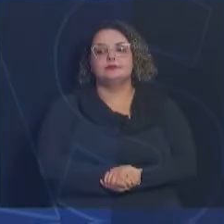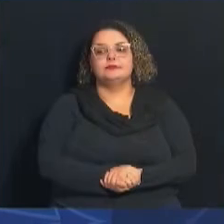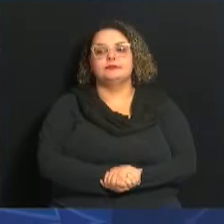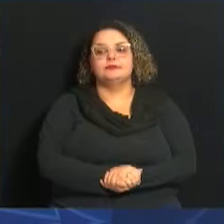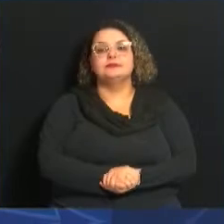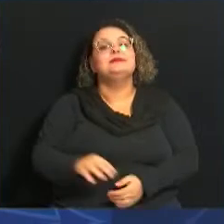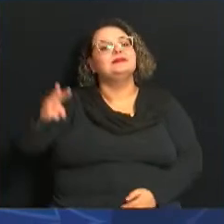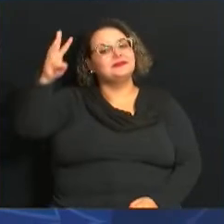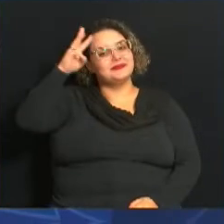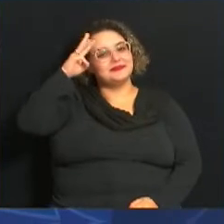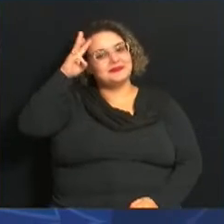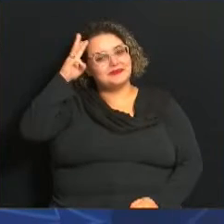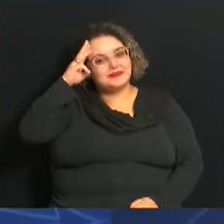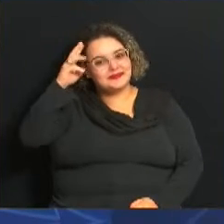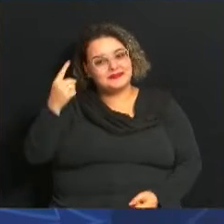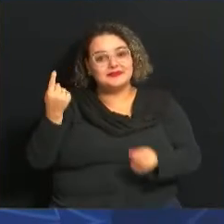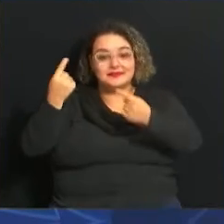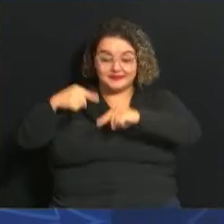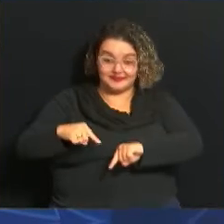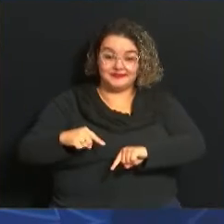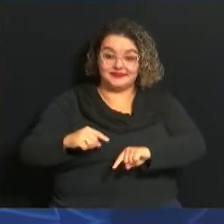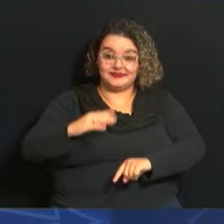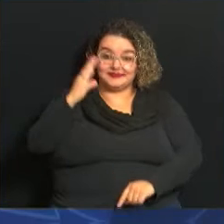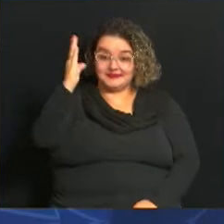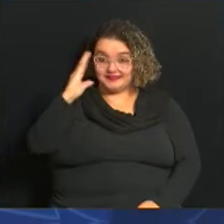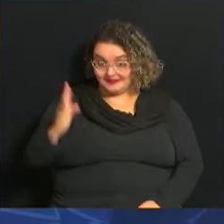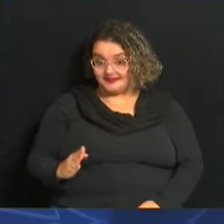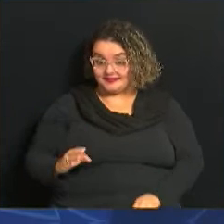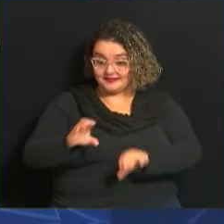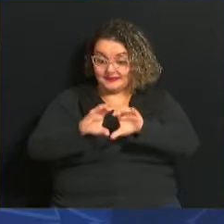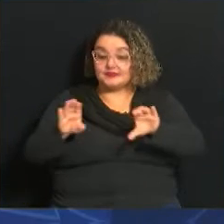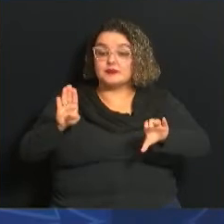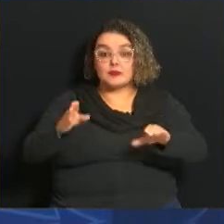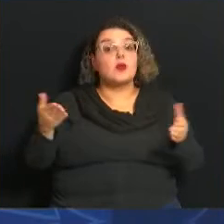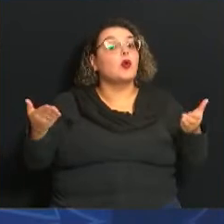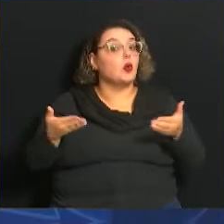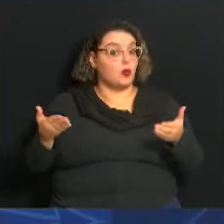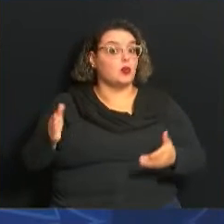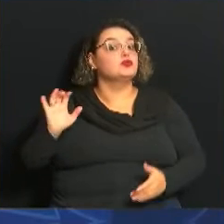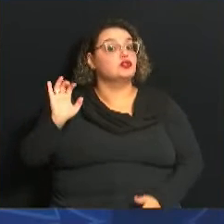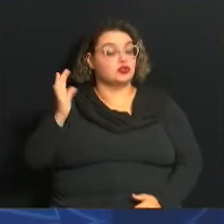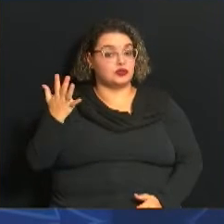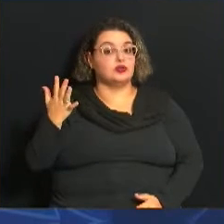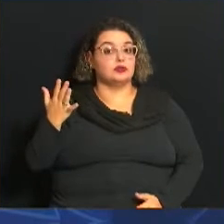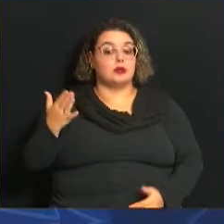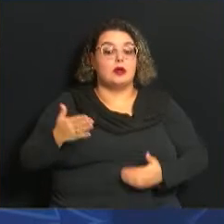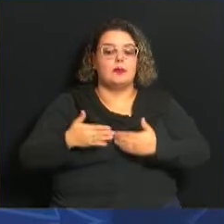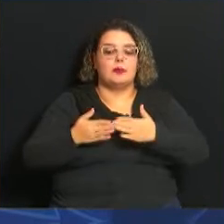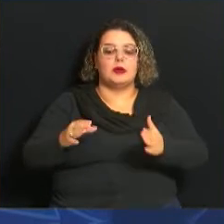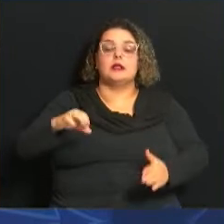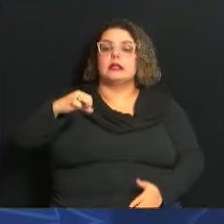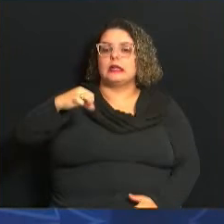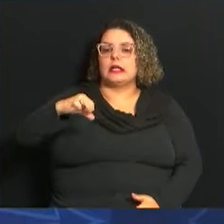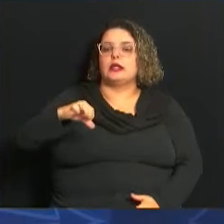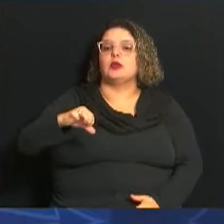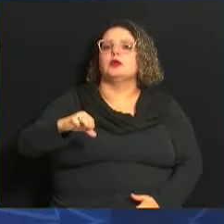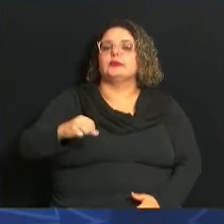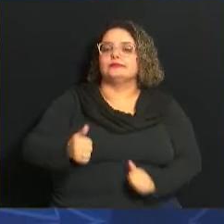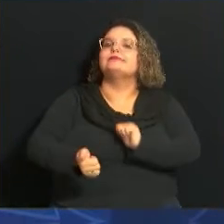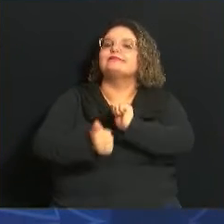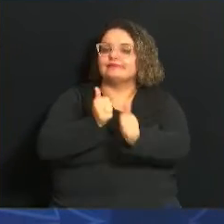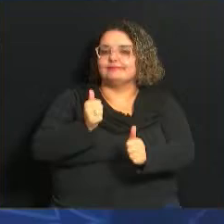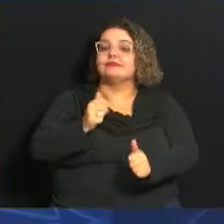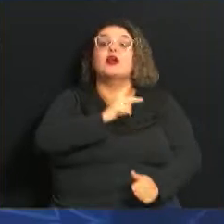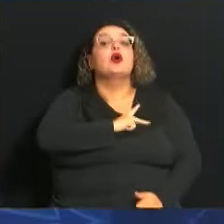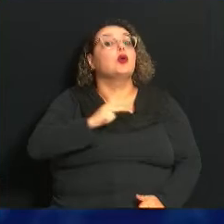Terça-feira é dia de Campeonato Brasileiro da Série B. Hoje acontece a abertura da 9ª rodada e a Ponte Preta